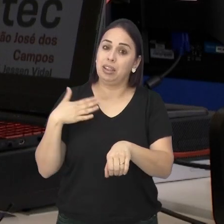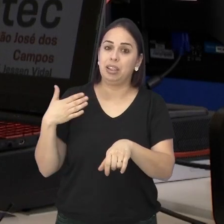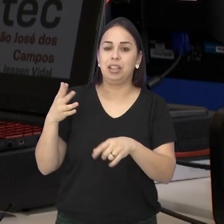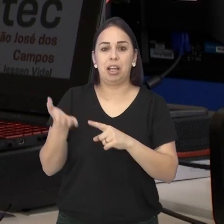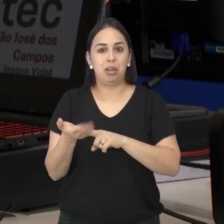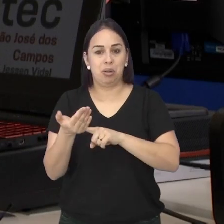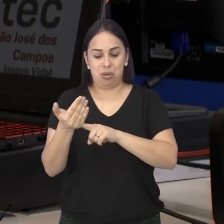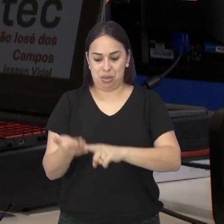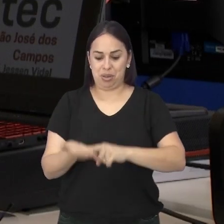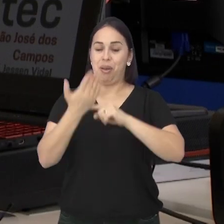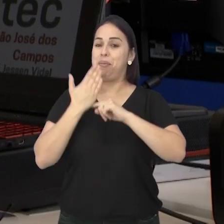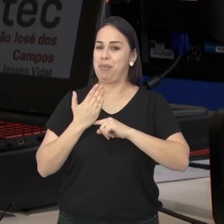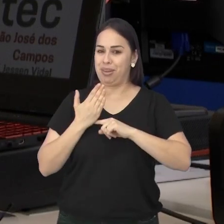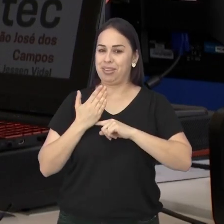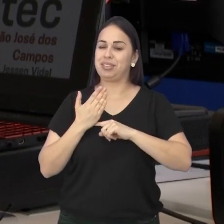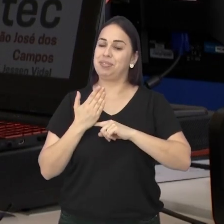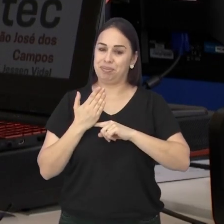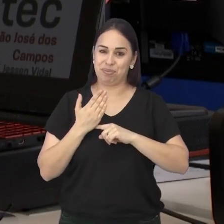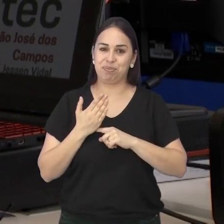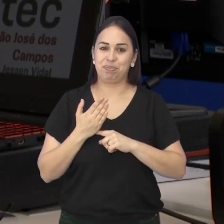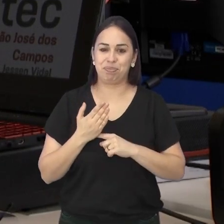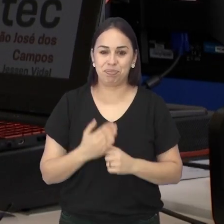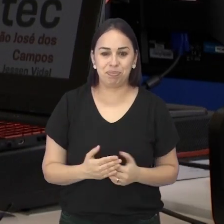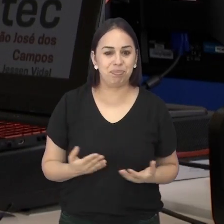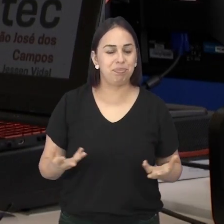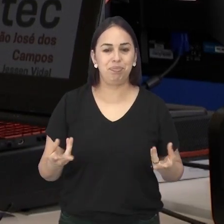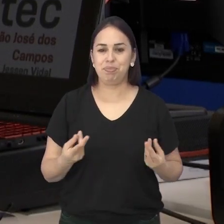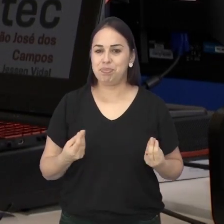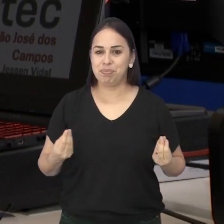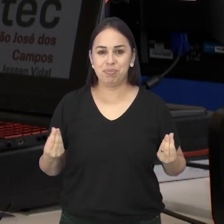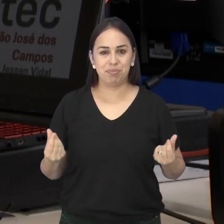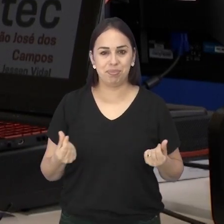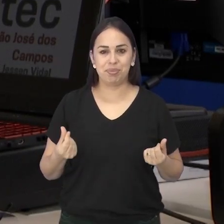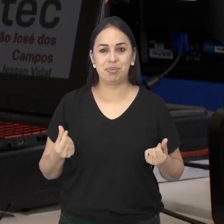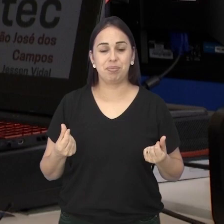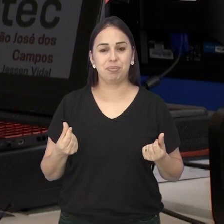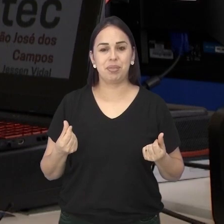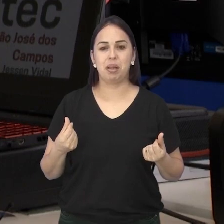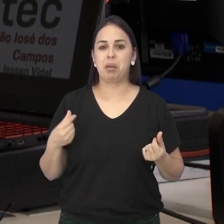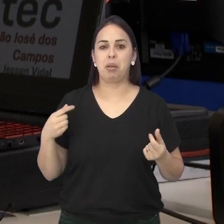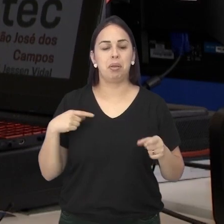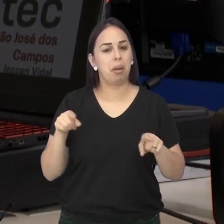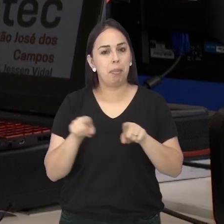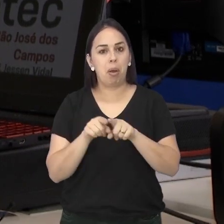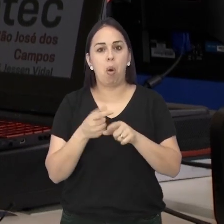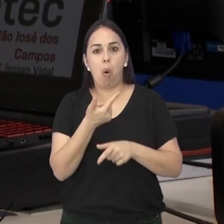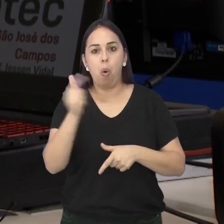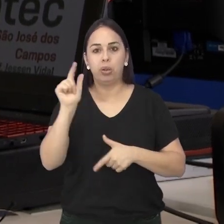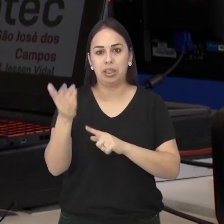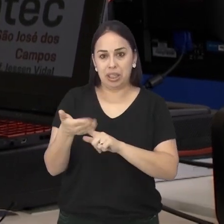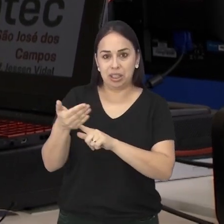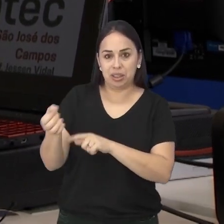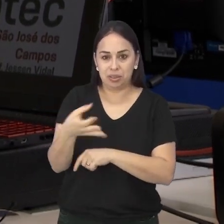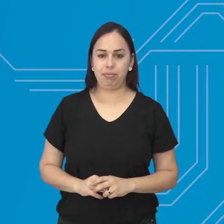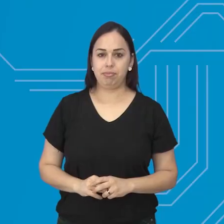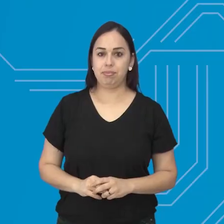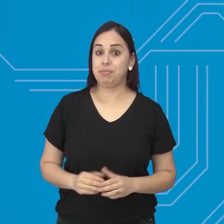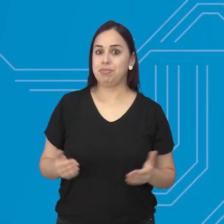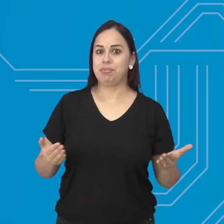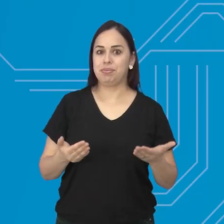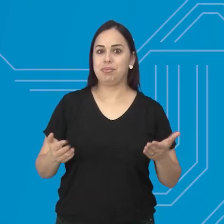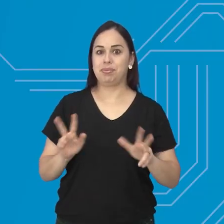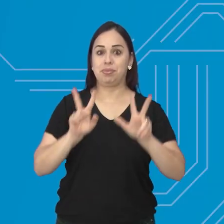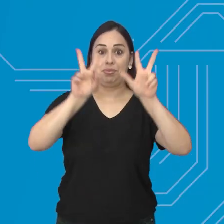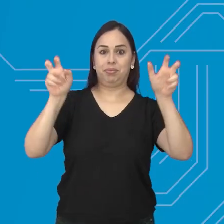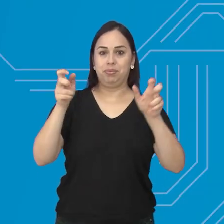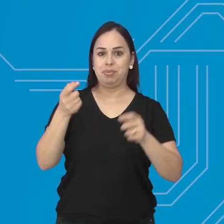tecnologia que teremos à nossa disposição para novas aplicações, novas subtecnologias advindas dela.